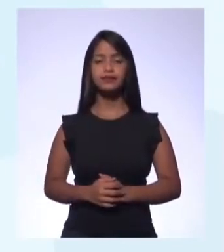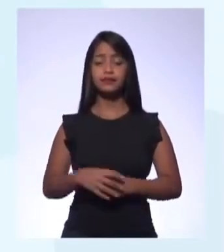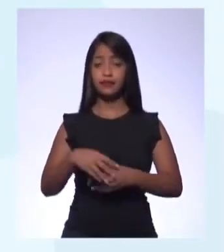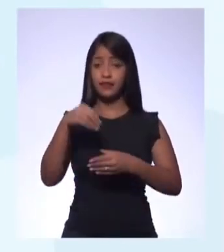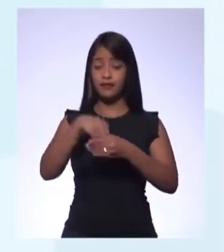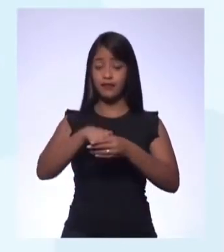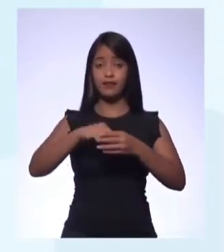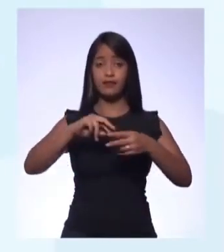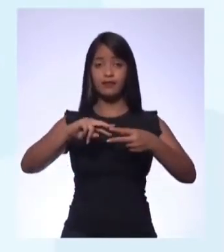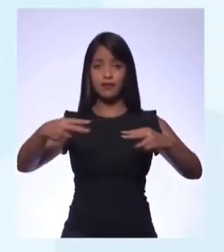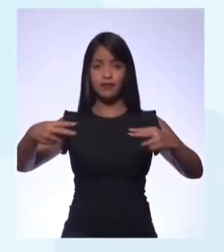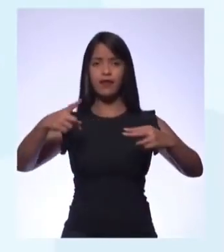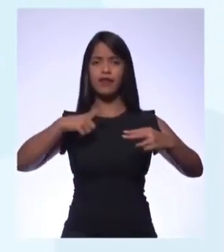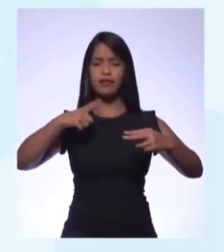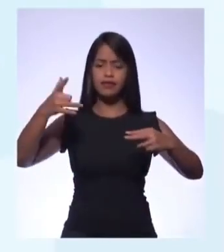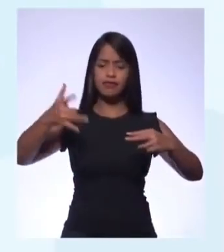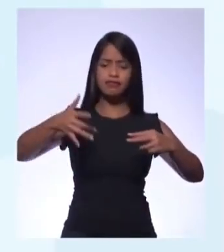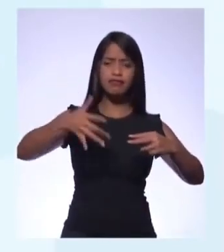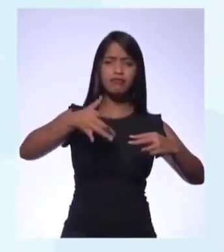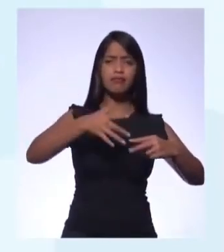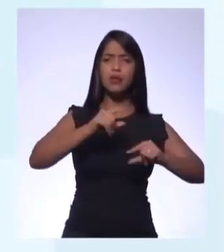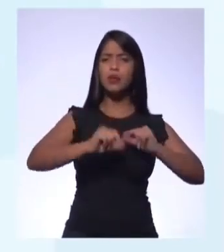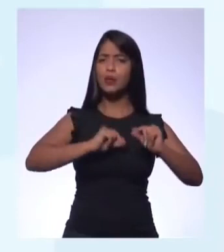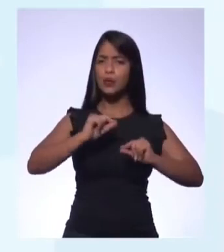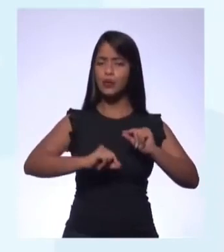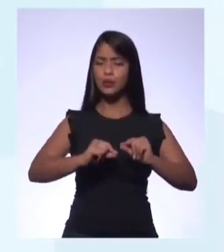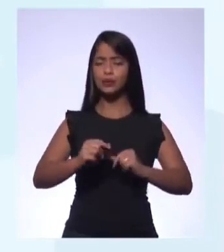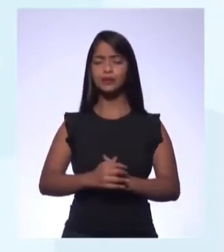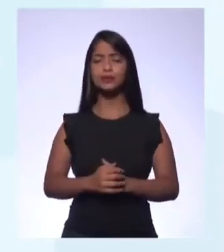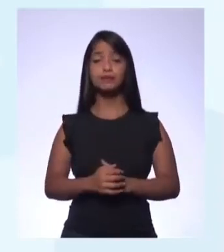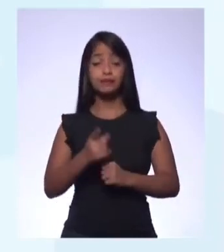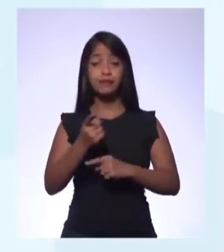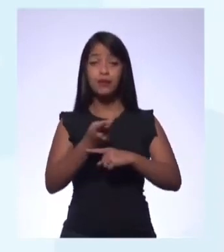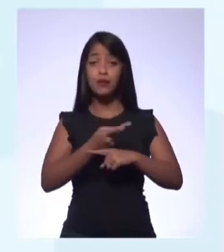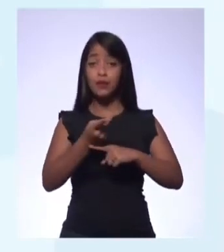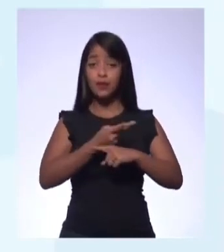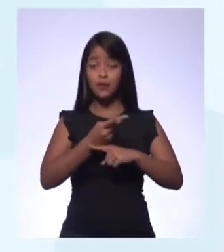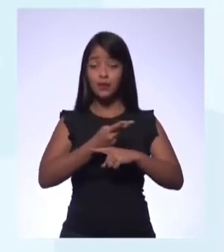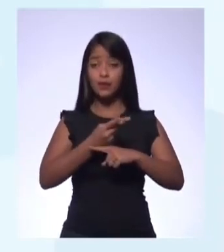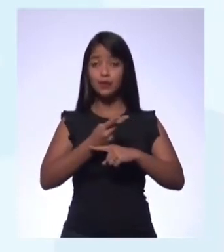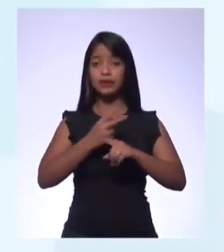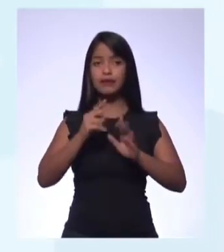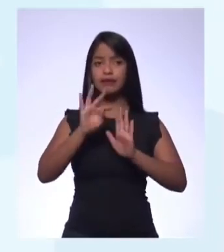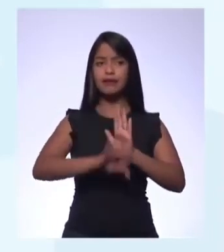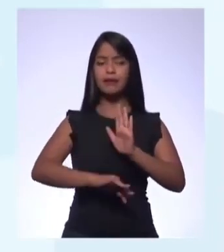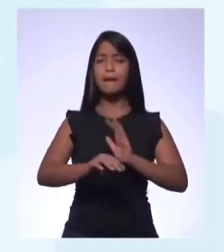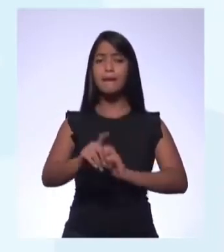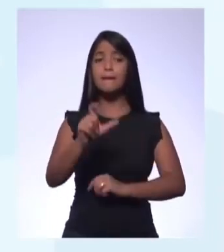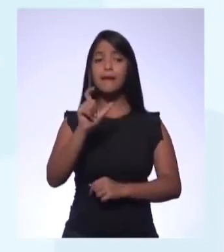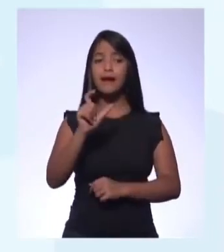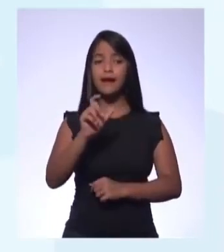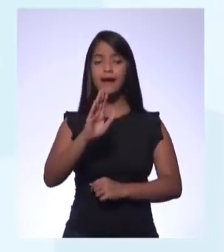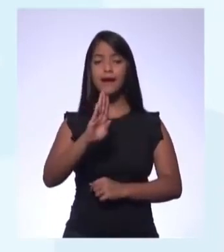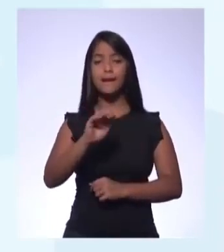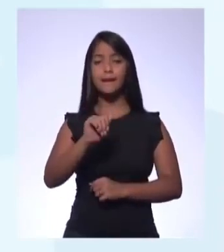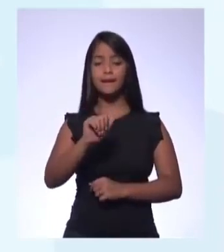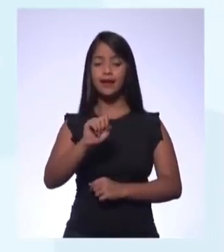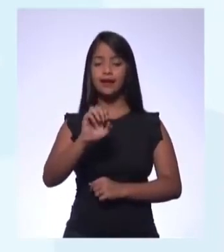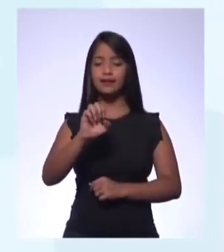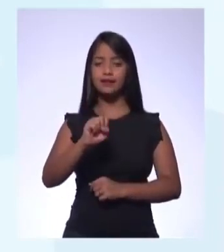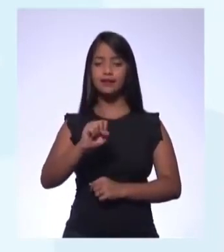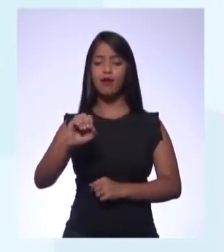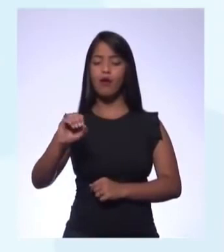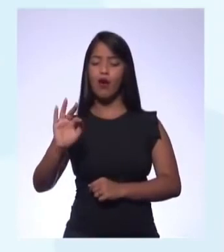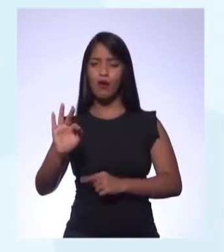bases químicas do DNA? Você vai lá no texto procurar a palavra bases of. Achou a palavra bases